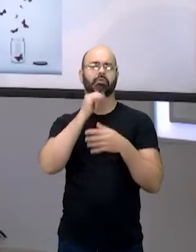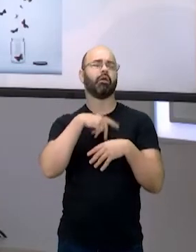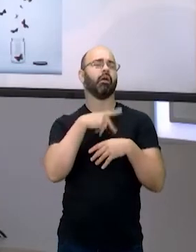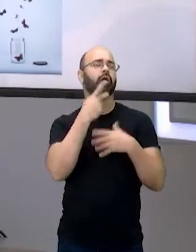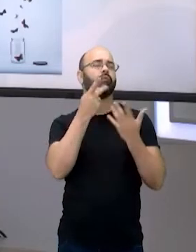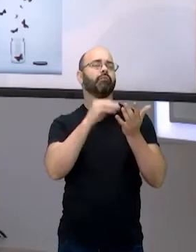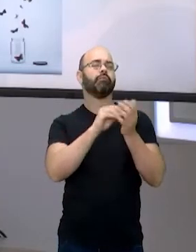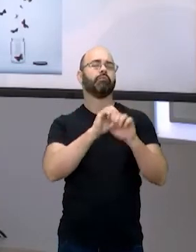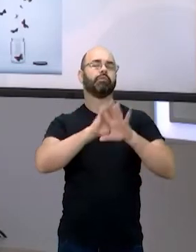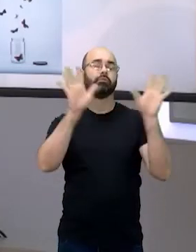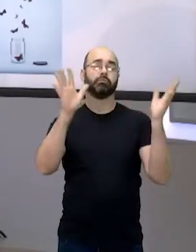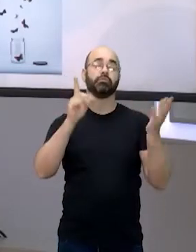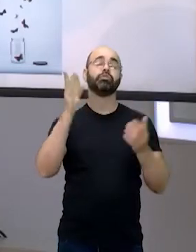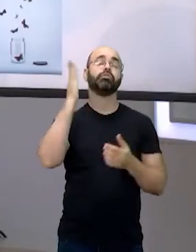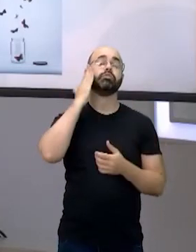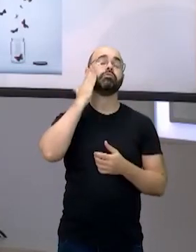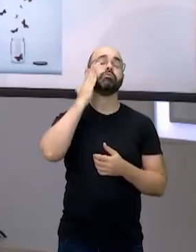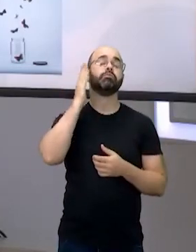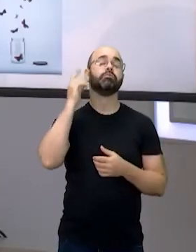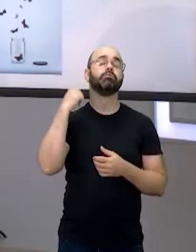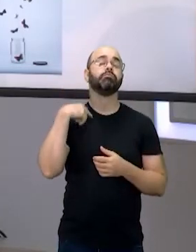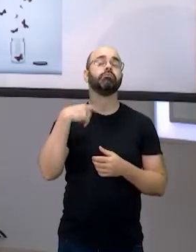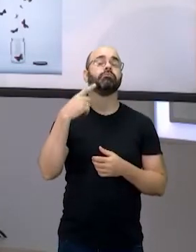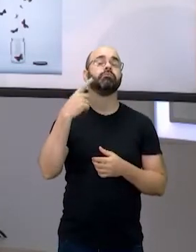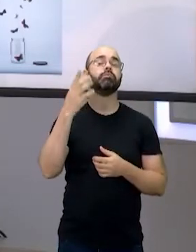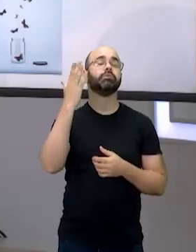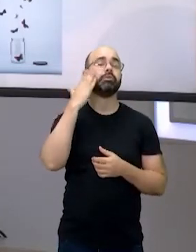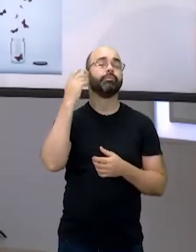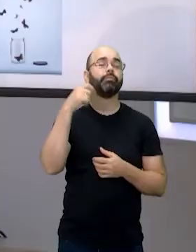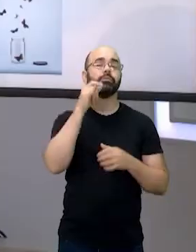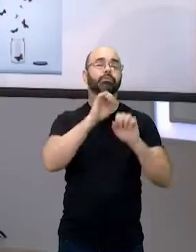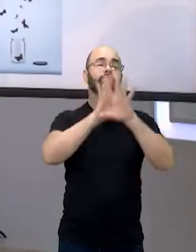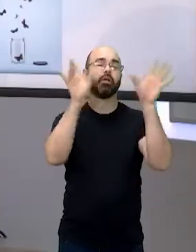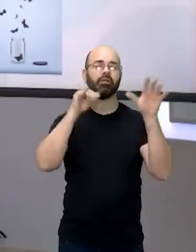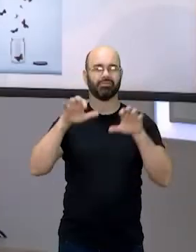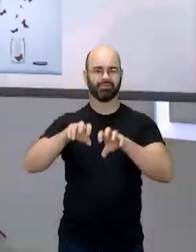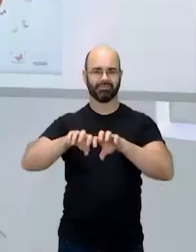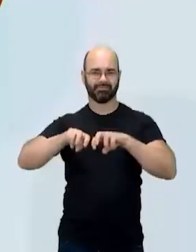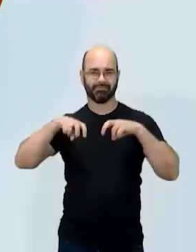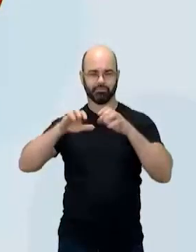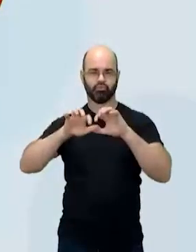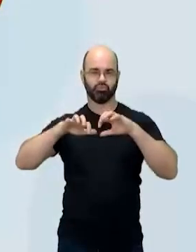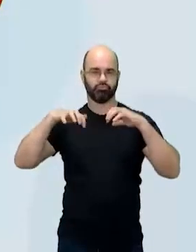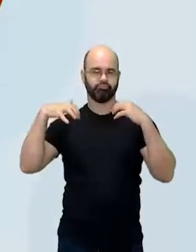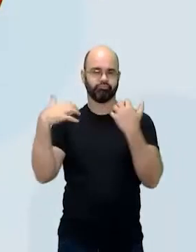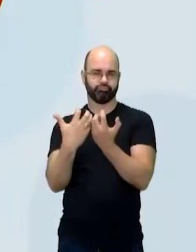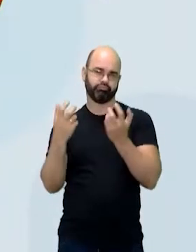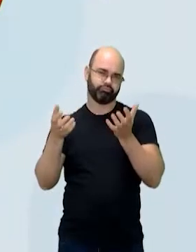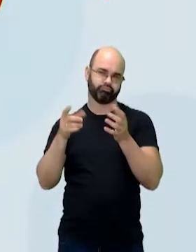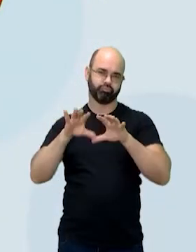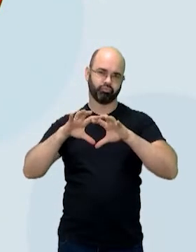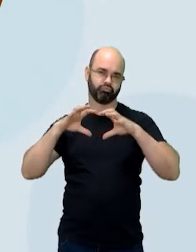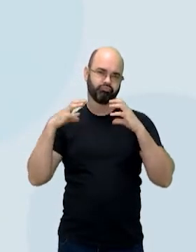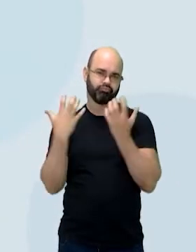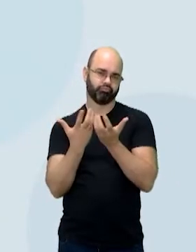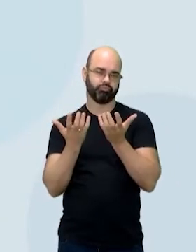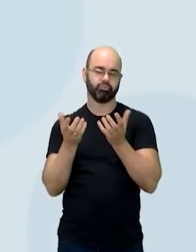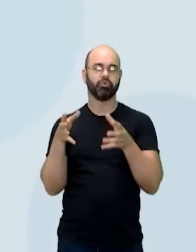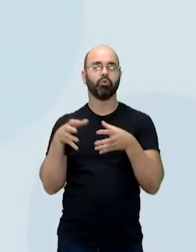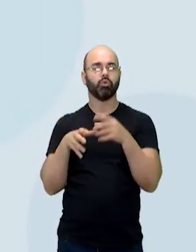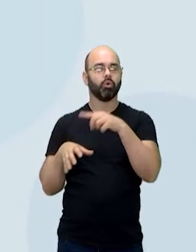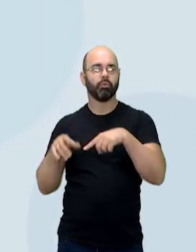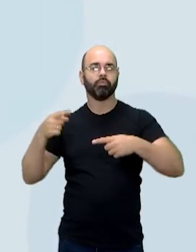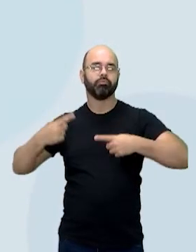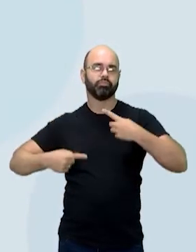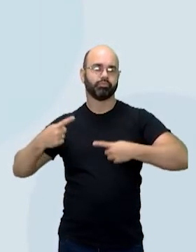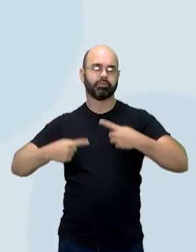o direito ao saber. Por isso o nome Comissão Nacional da Verdade, e por isso ela ser tão